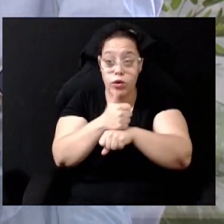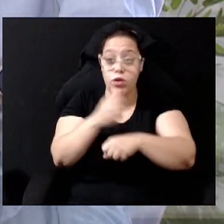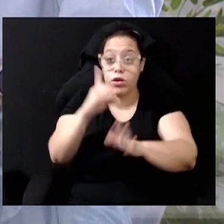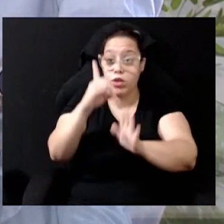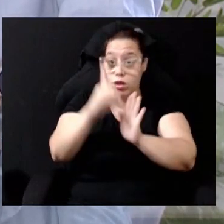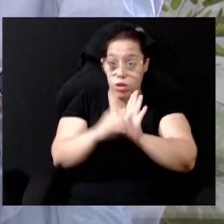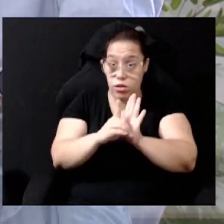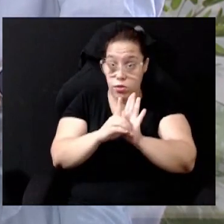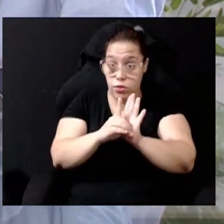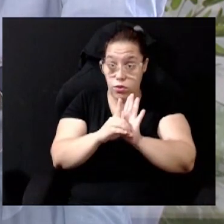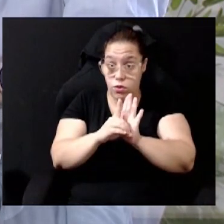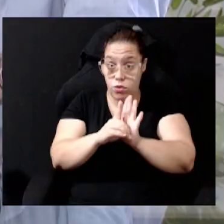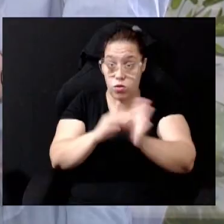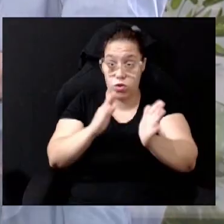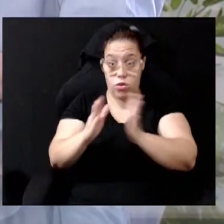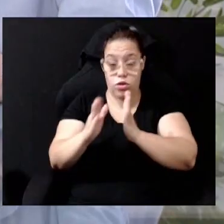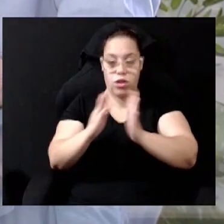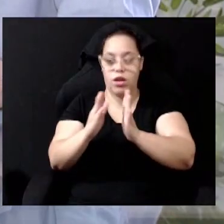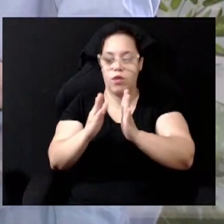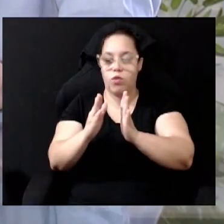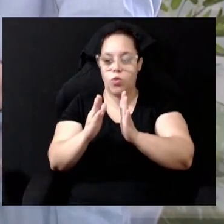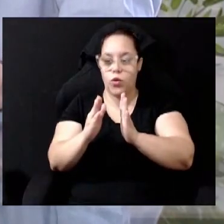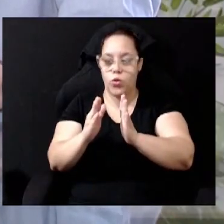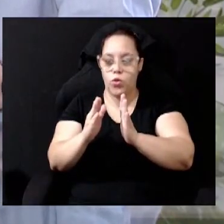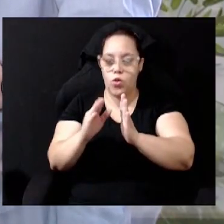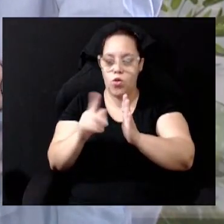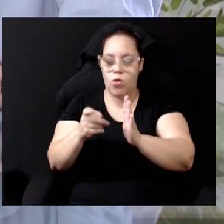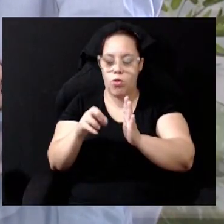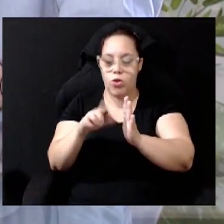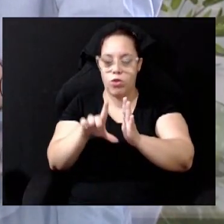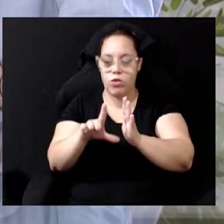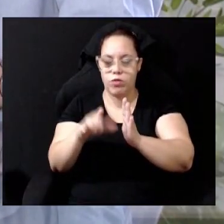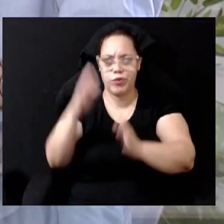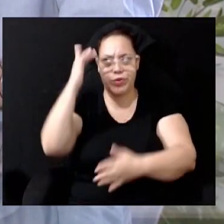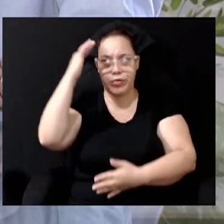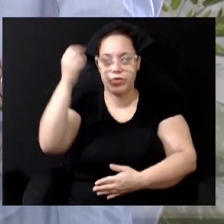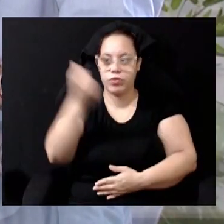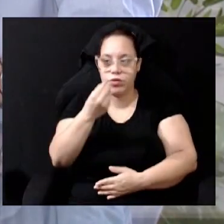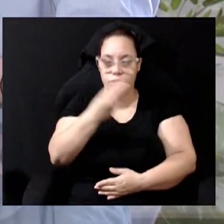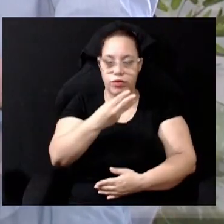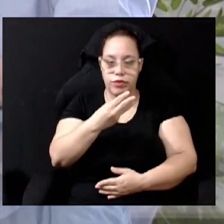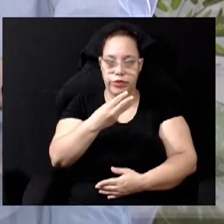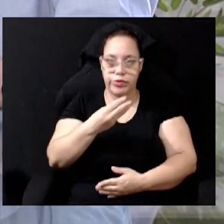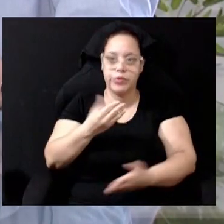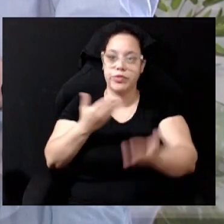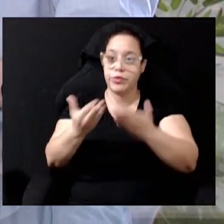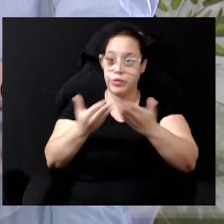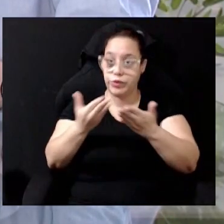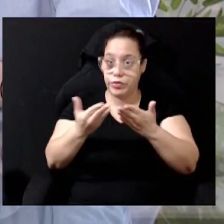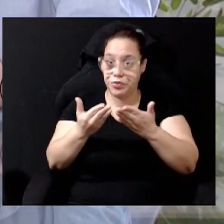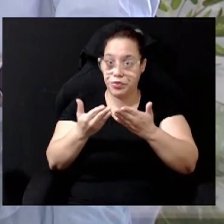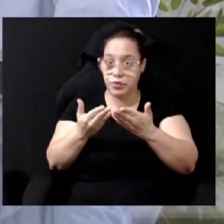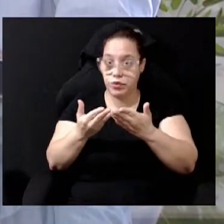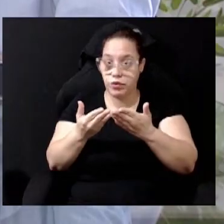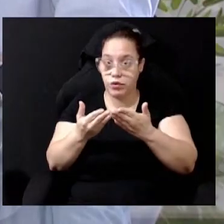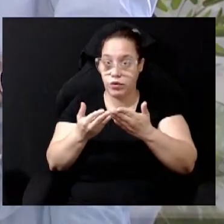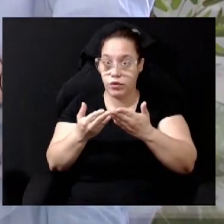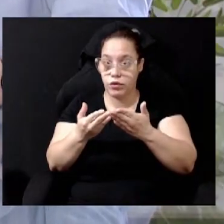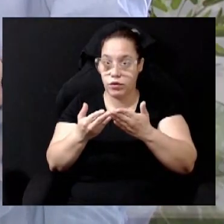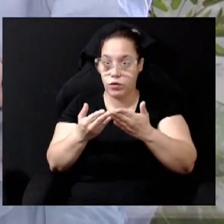tempo proporcional, a ideia é que o 13º também fosse proporcional. Então, supondo que você tivesse